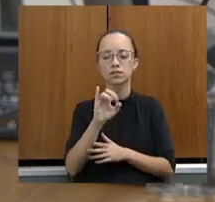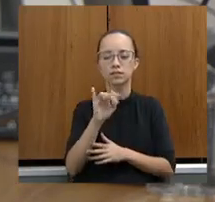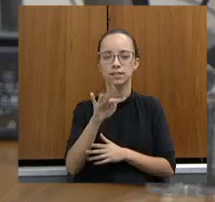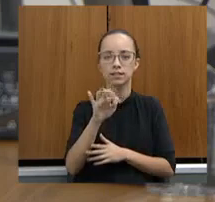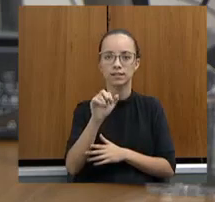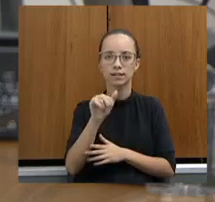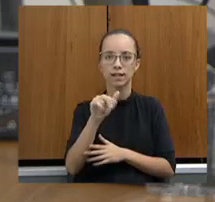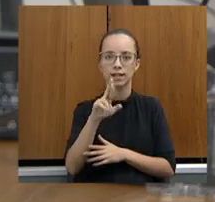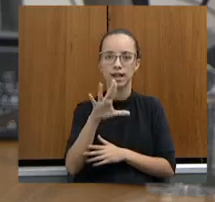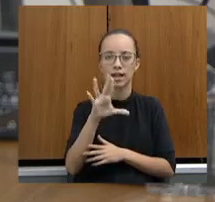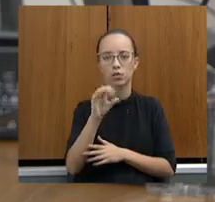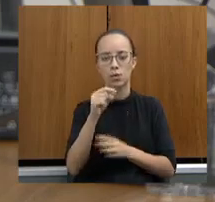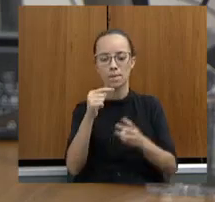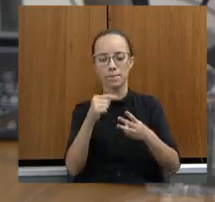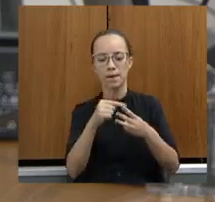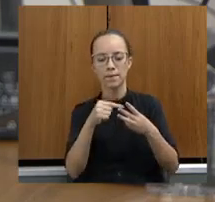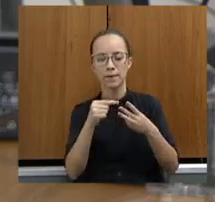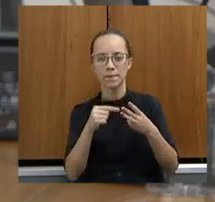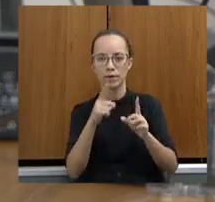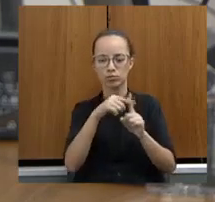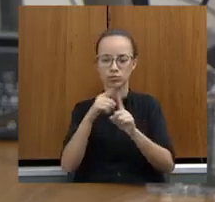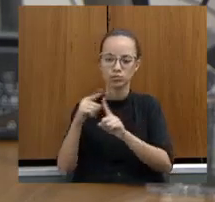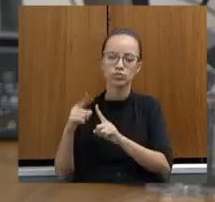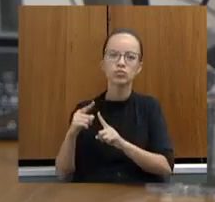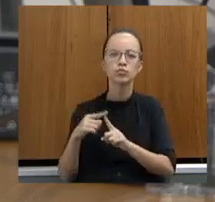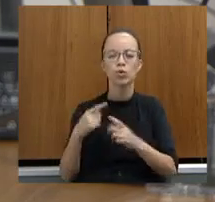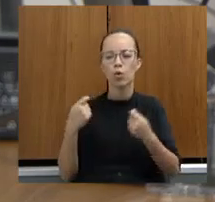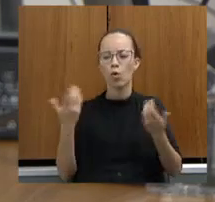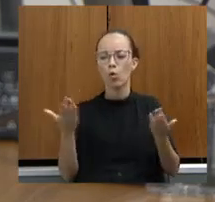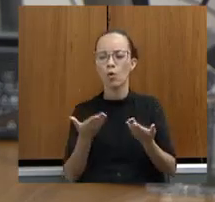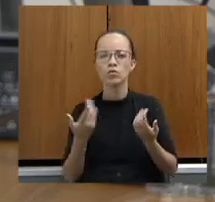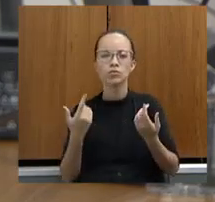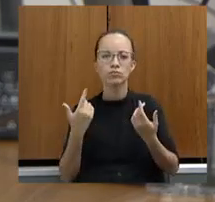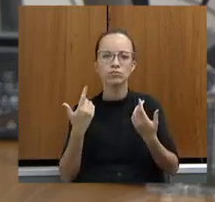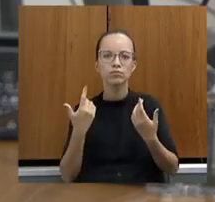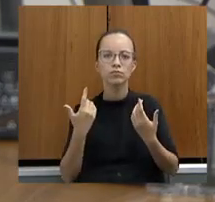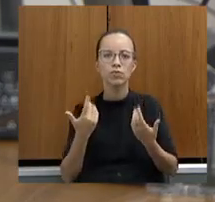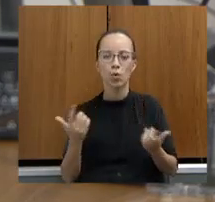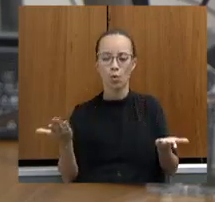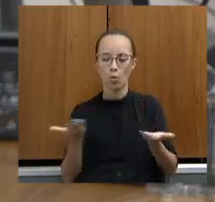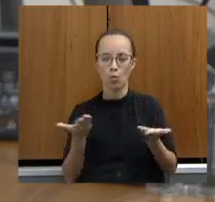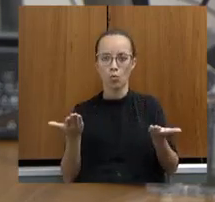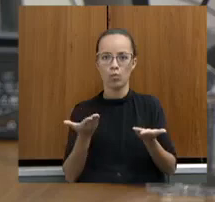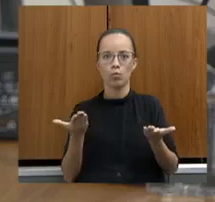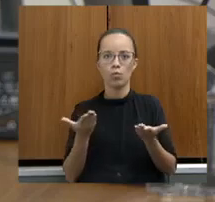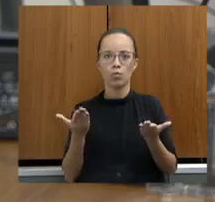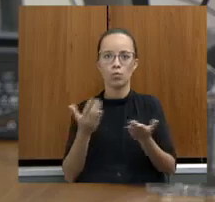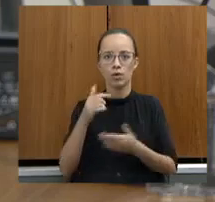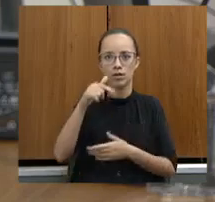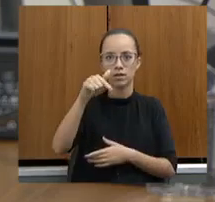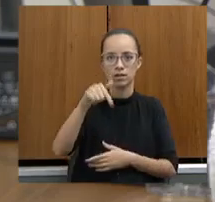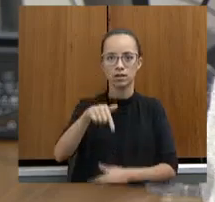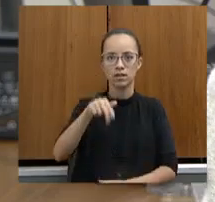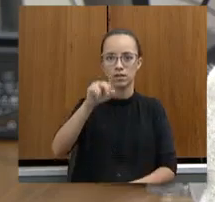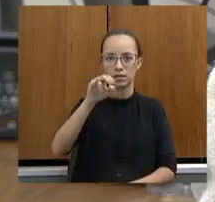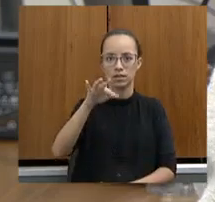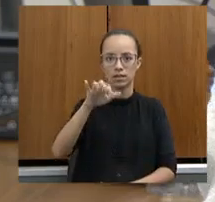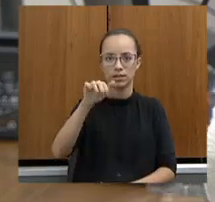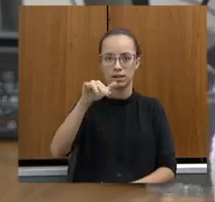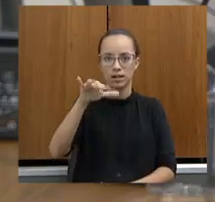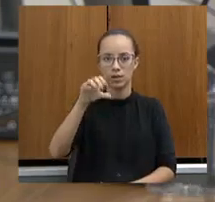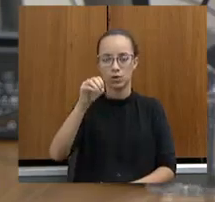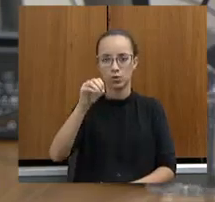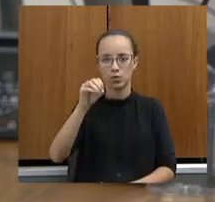o que eu quero dizer o senhor que hoje não há mais a necessidade de acabar com quinquênio entenário existente